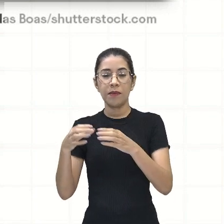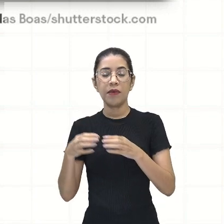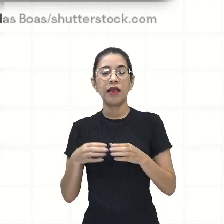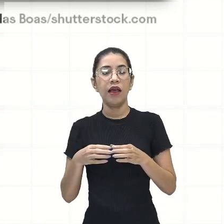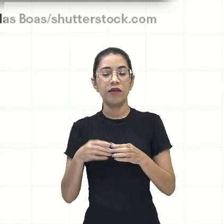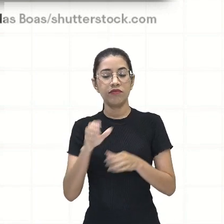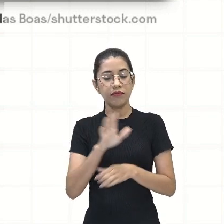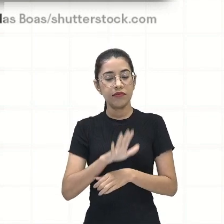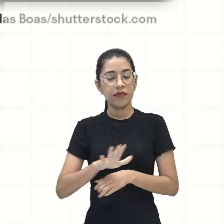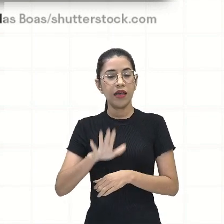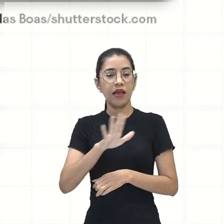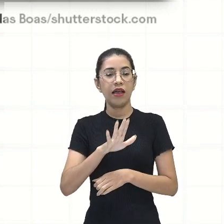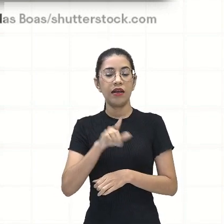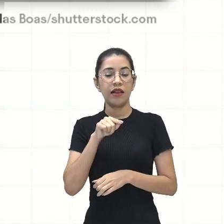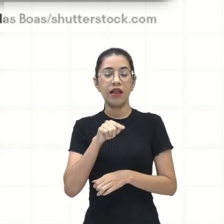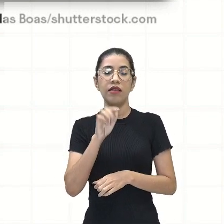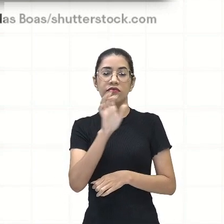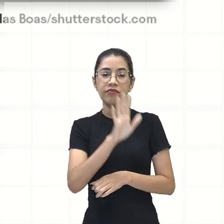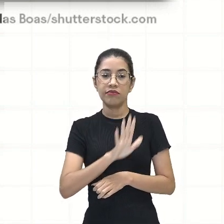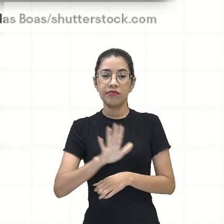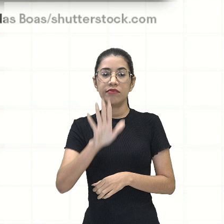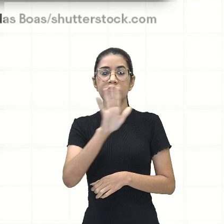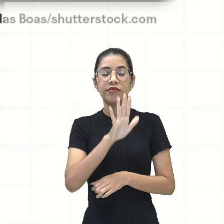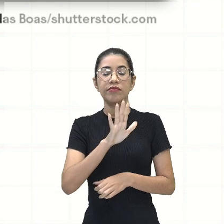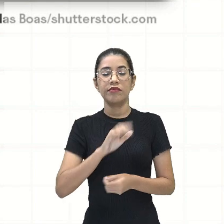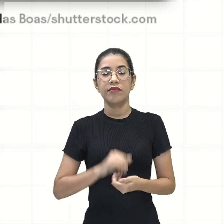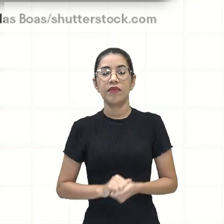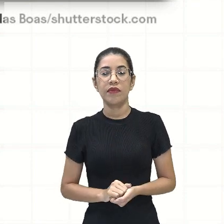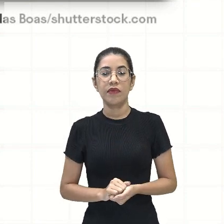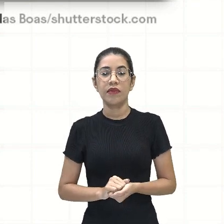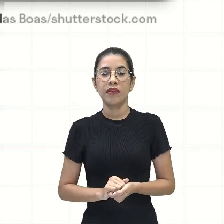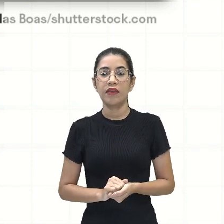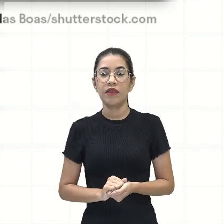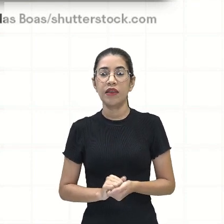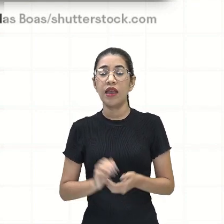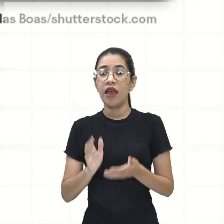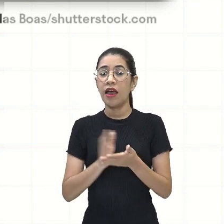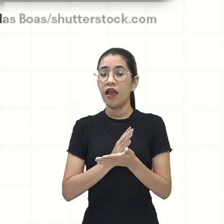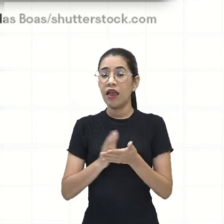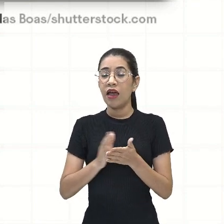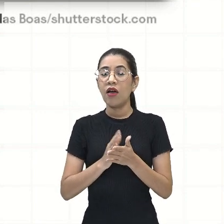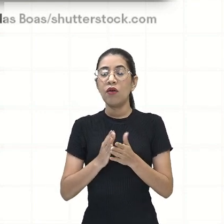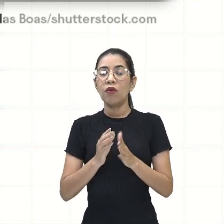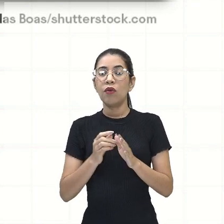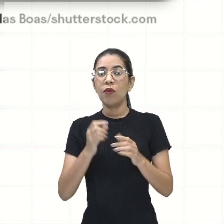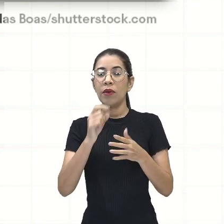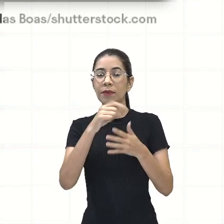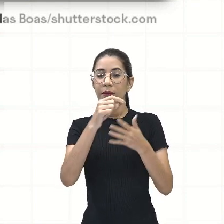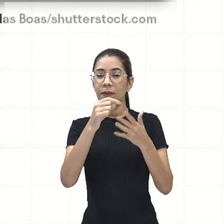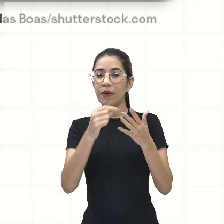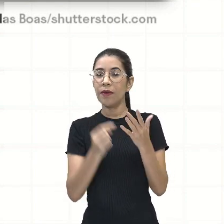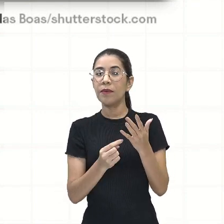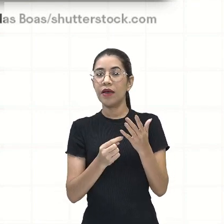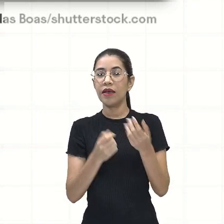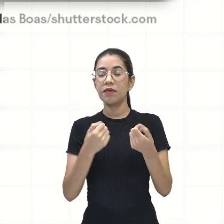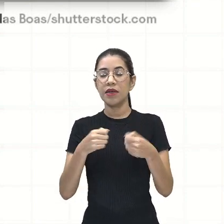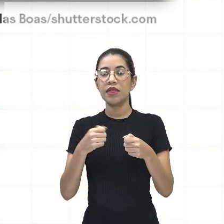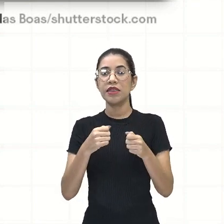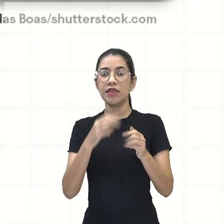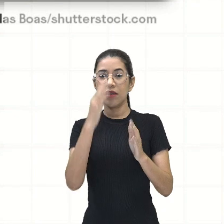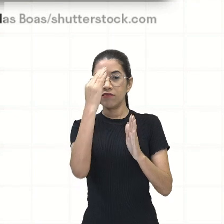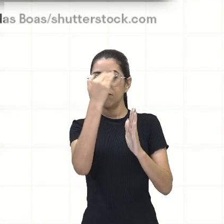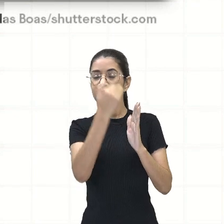área geográfica, e aí a gente vai seguir o quê? Alguns critérios, olha. Então, aqui a gente tem critérios, tá